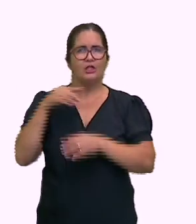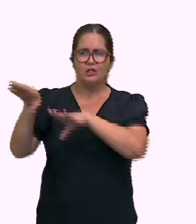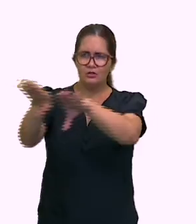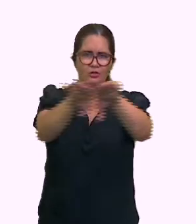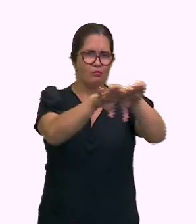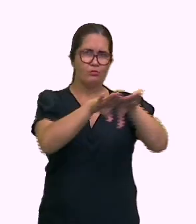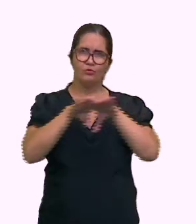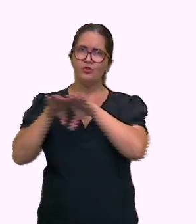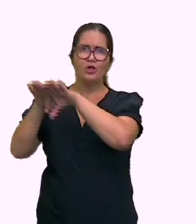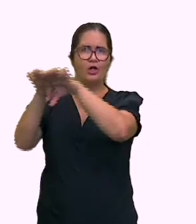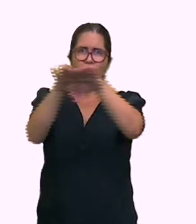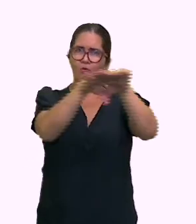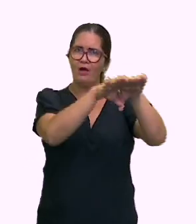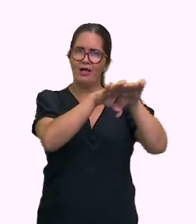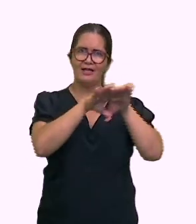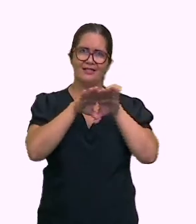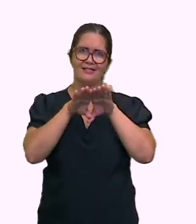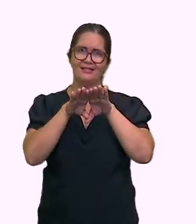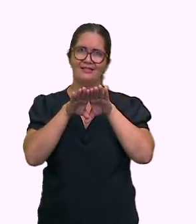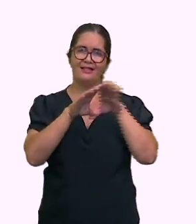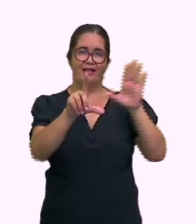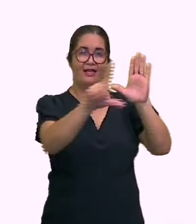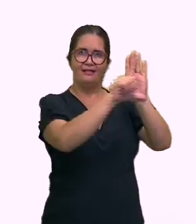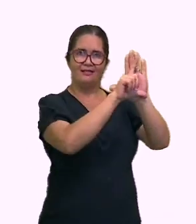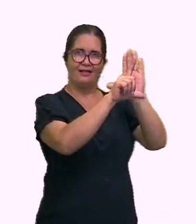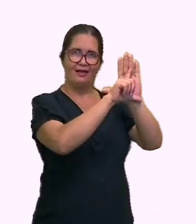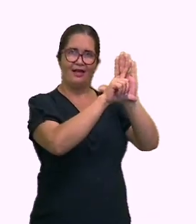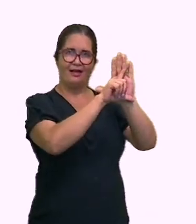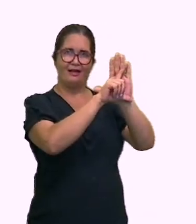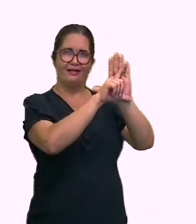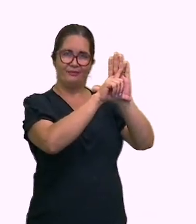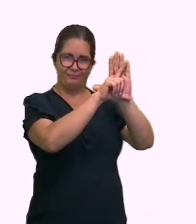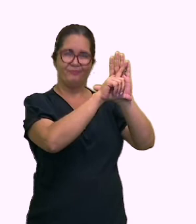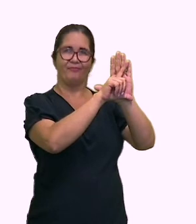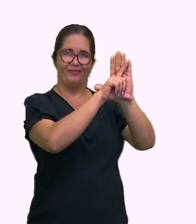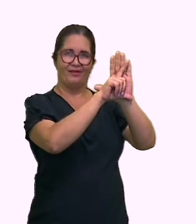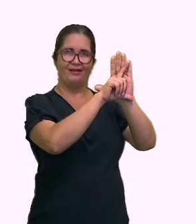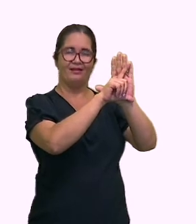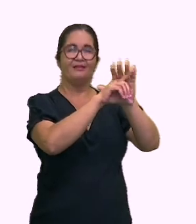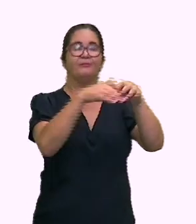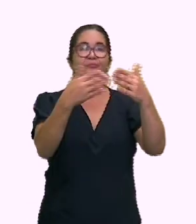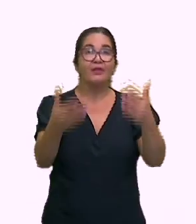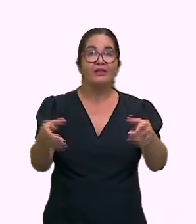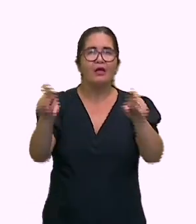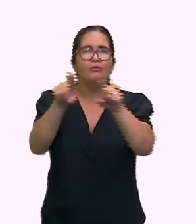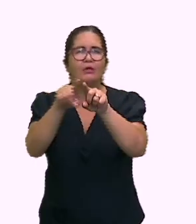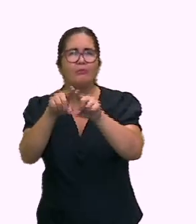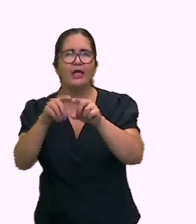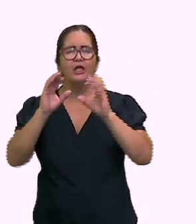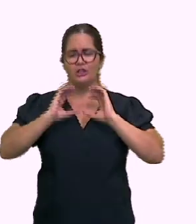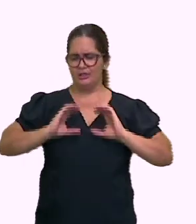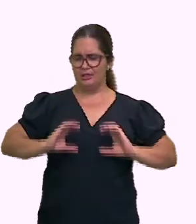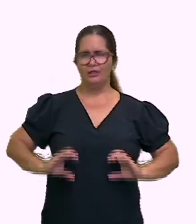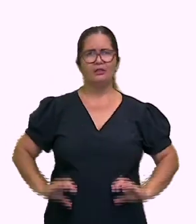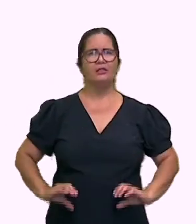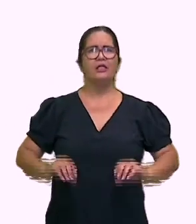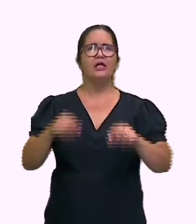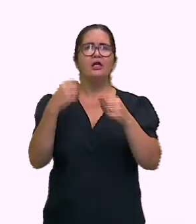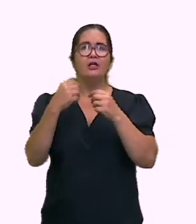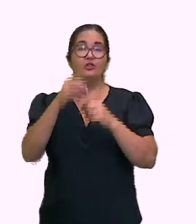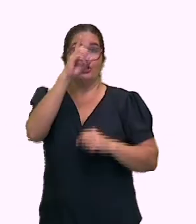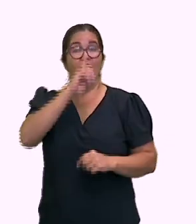atualidade, vivenciamos esses ideais de liberdade nos conceitos de cidadania, direitos